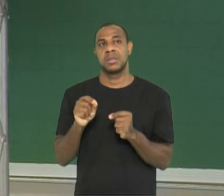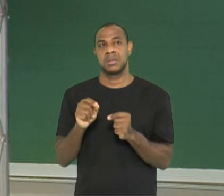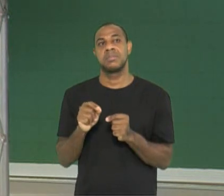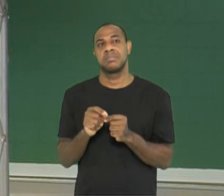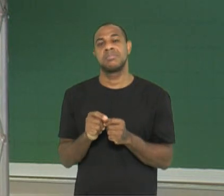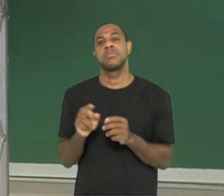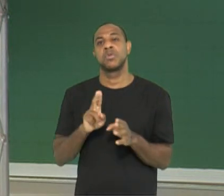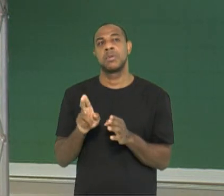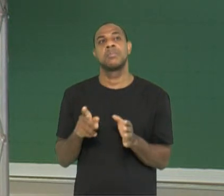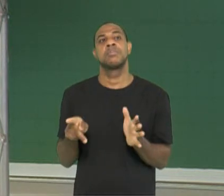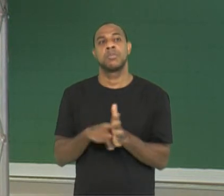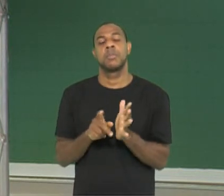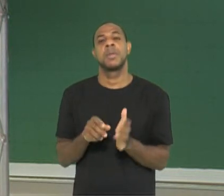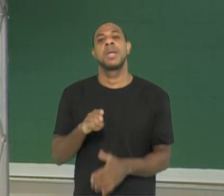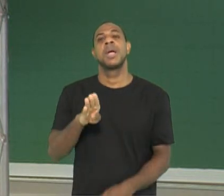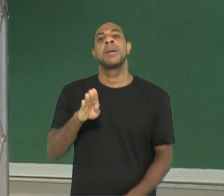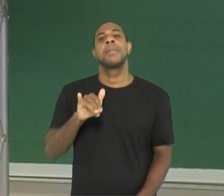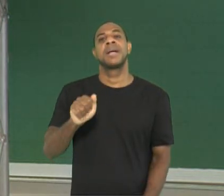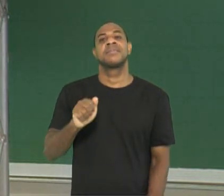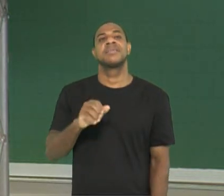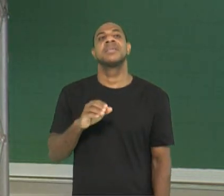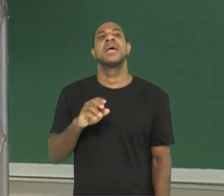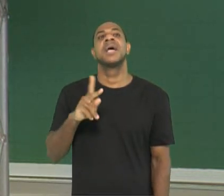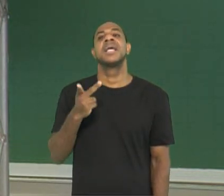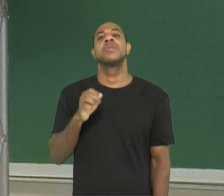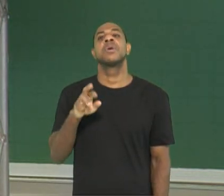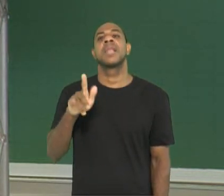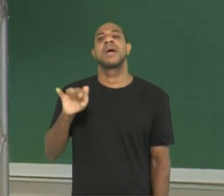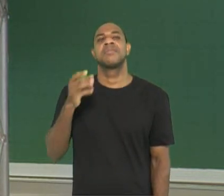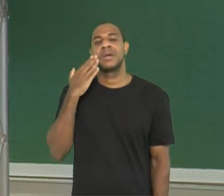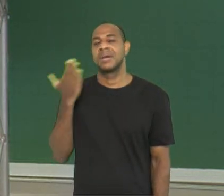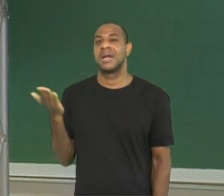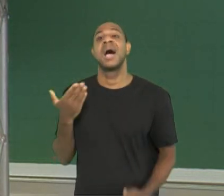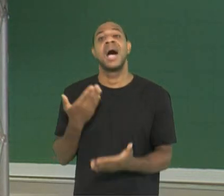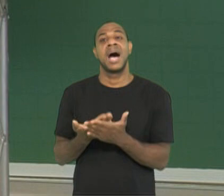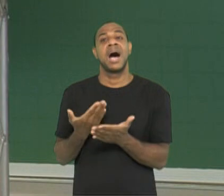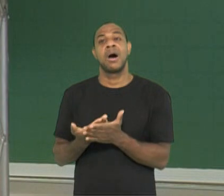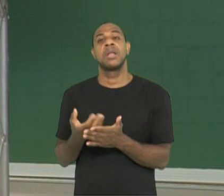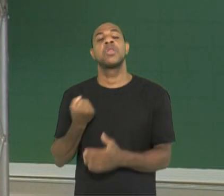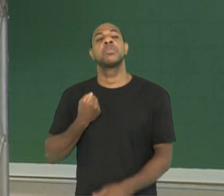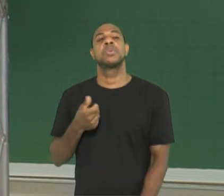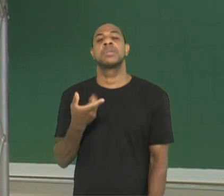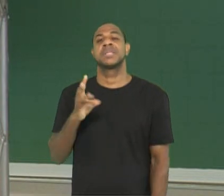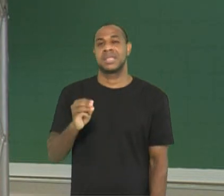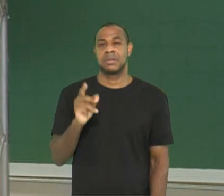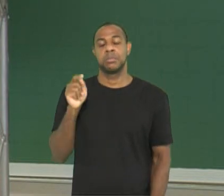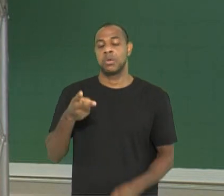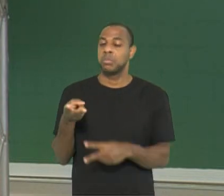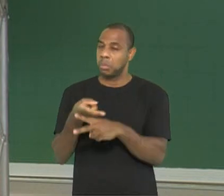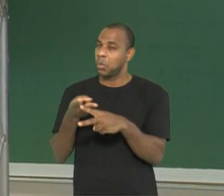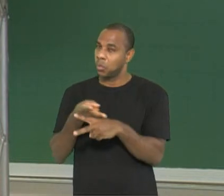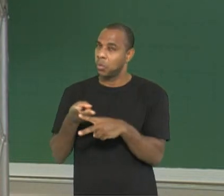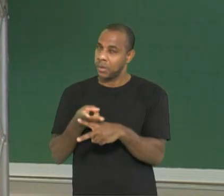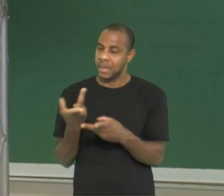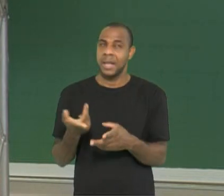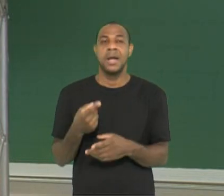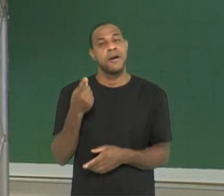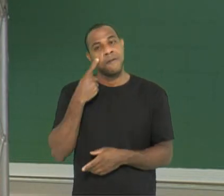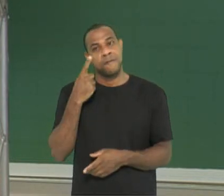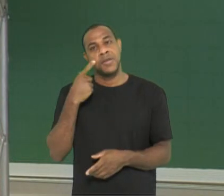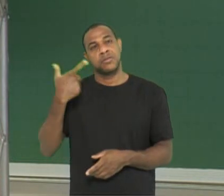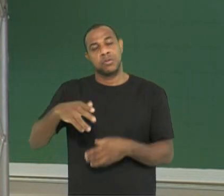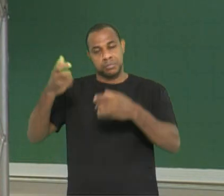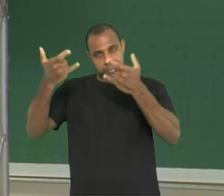bacias hidrográficas. E aonde que nós falamos sobre isso? Aula número 30. Então, lá na aula número 30, você pode rever um pouco mais